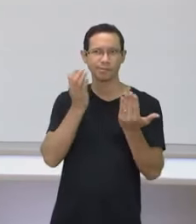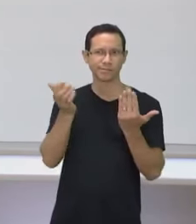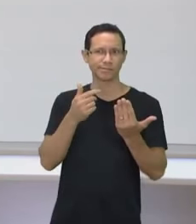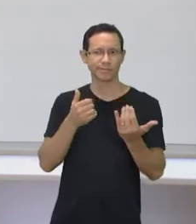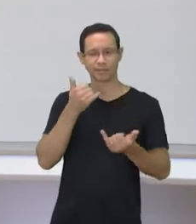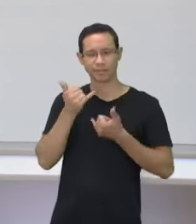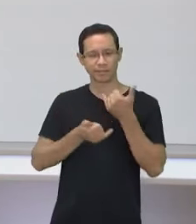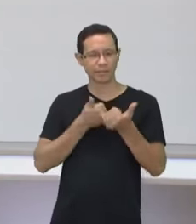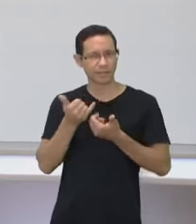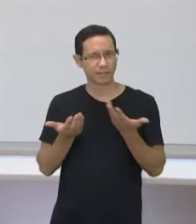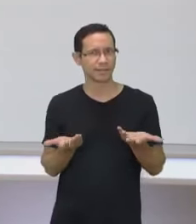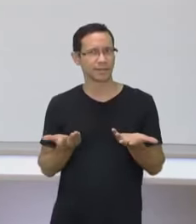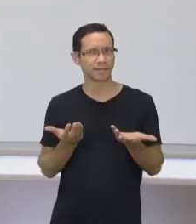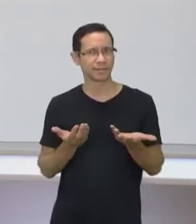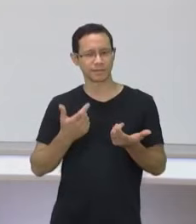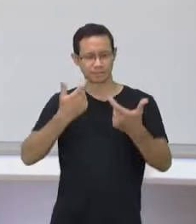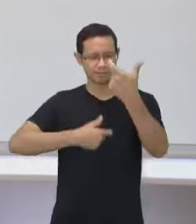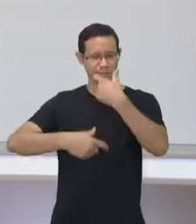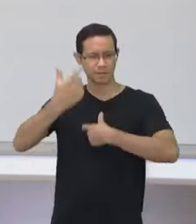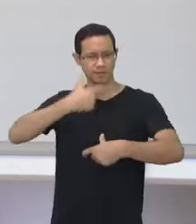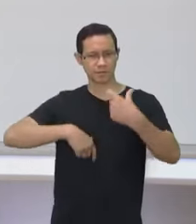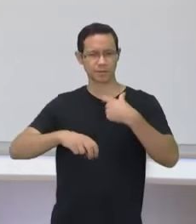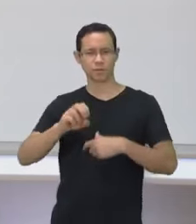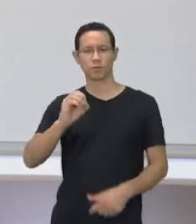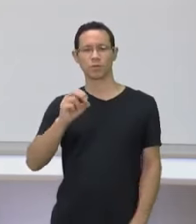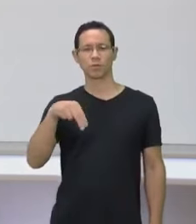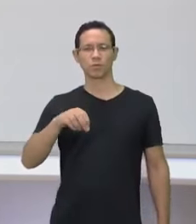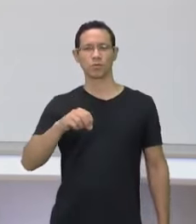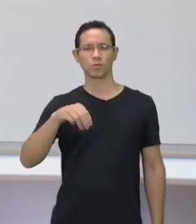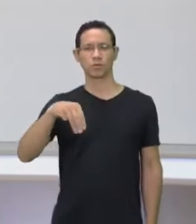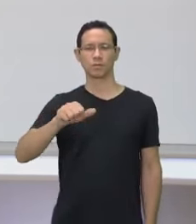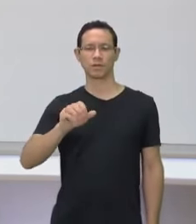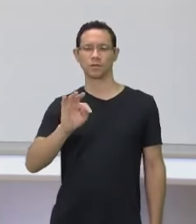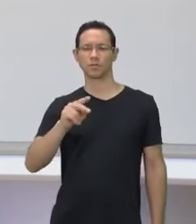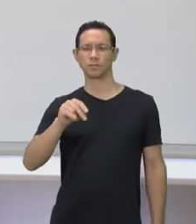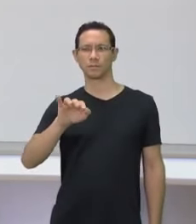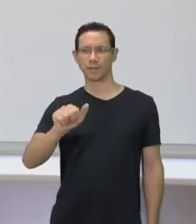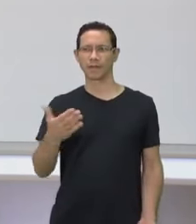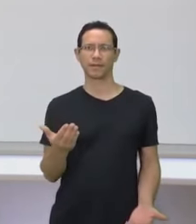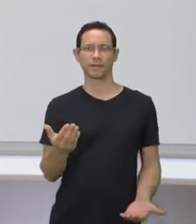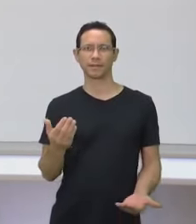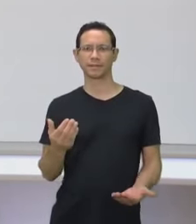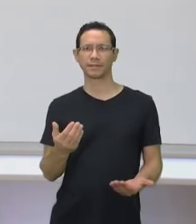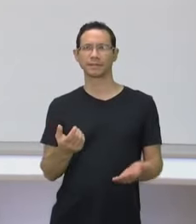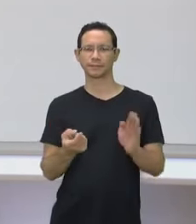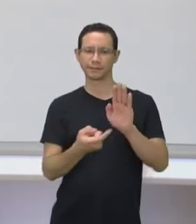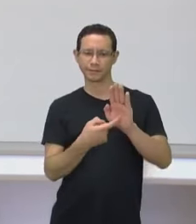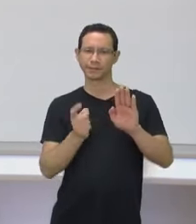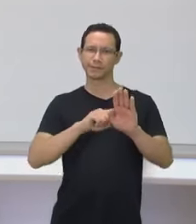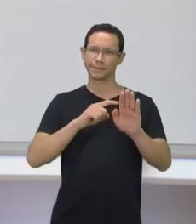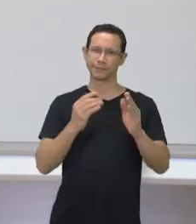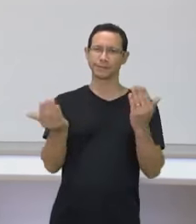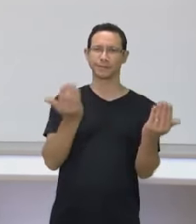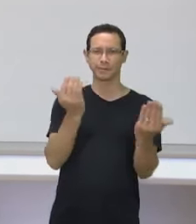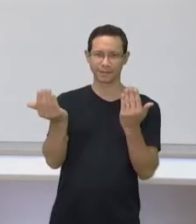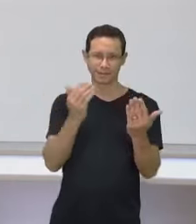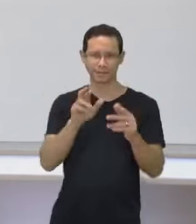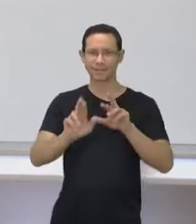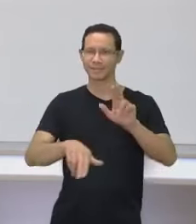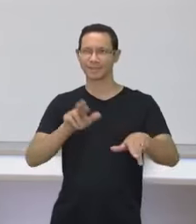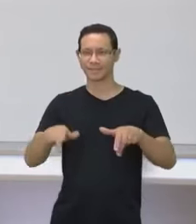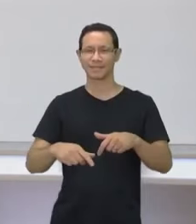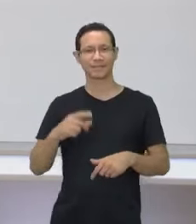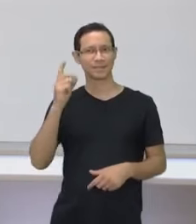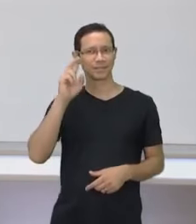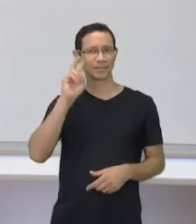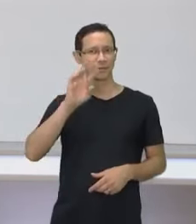ironia, personificação, onomatopeia, falava de paradoxo, antítese, né? Comparação. Então, dá uma